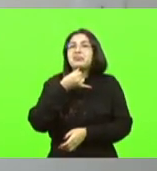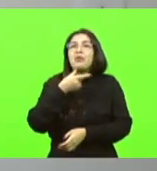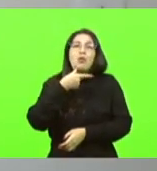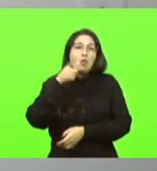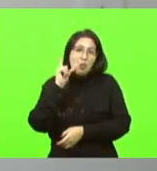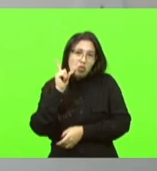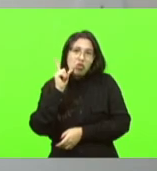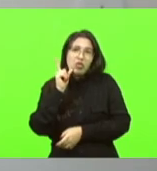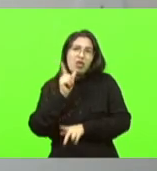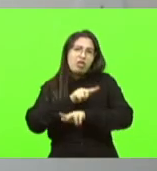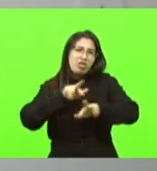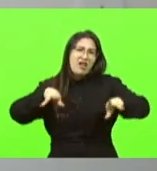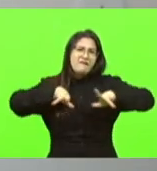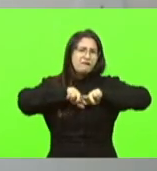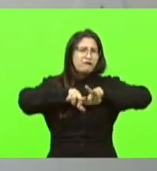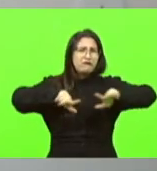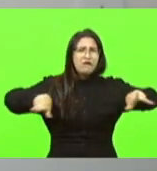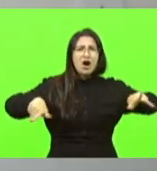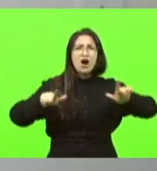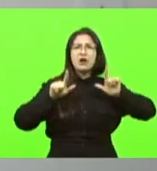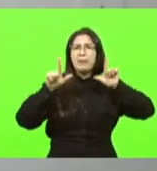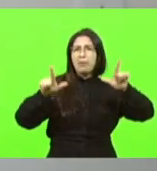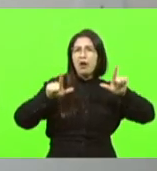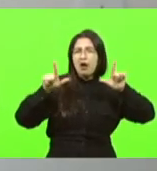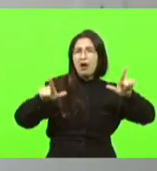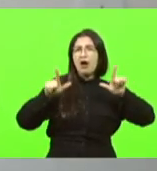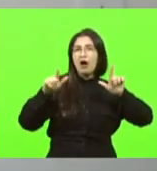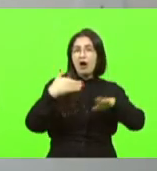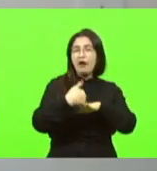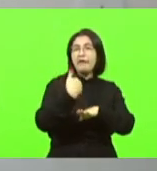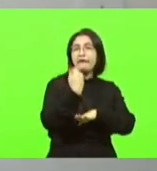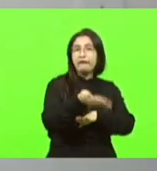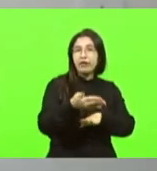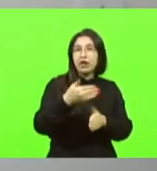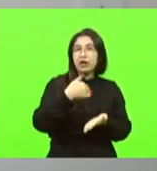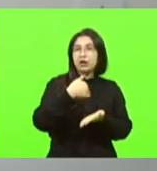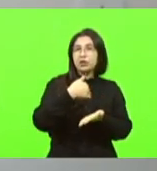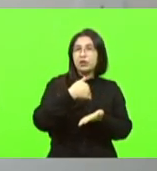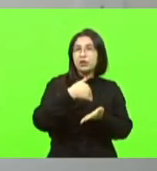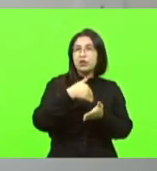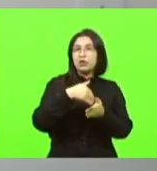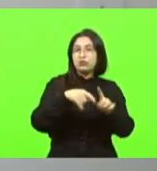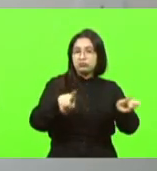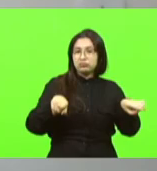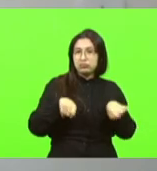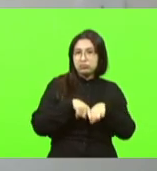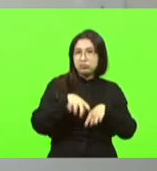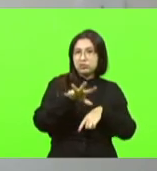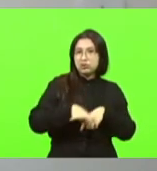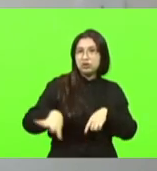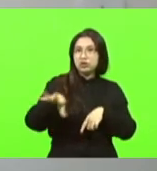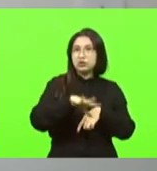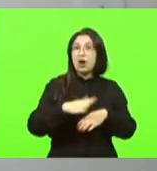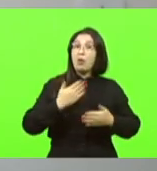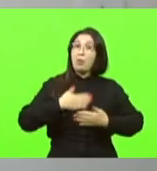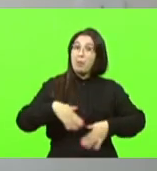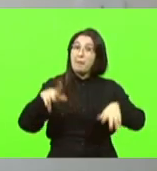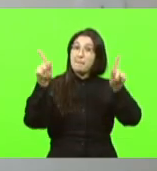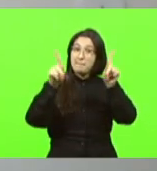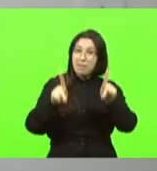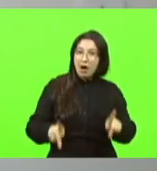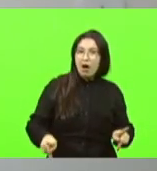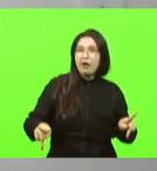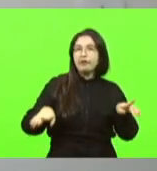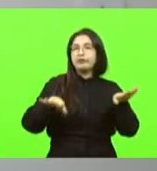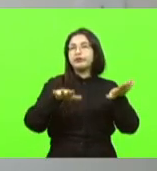vários protestos na frente do escritório regional em Lages teve Proteste e fora multipasse fica muito